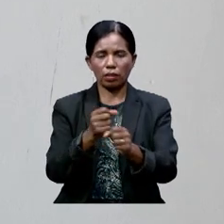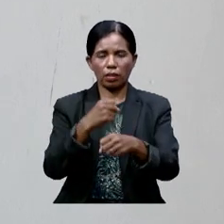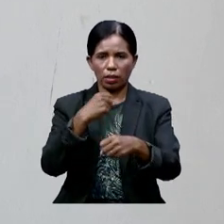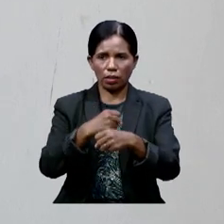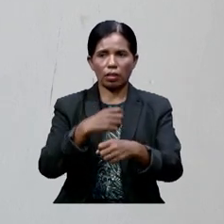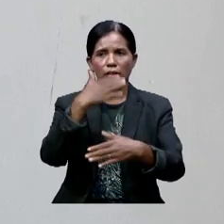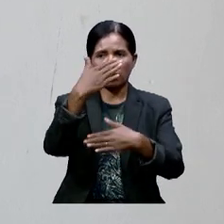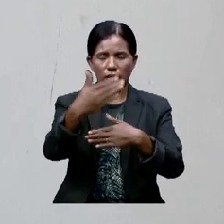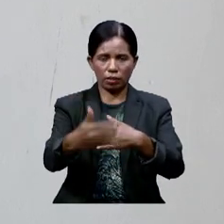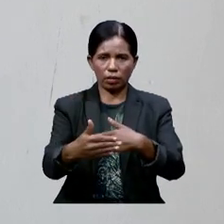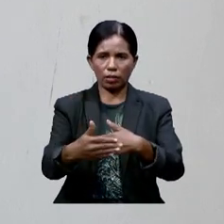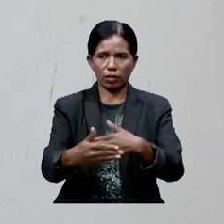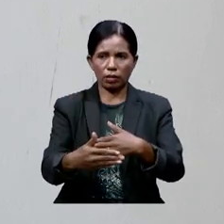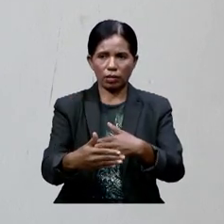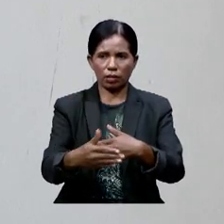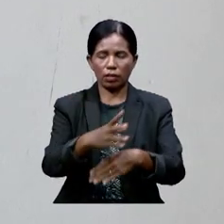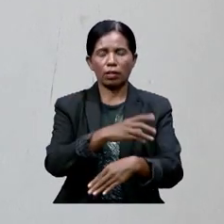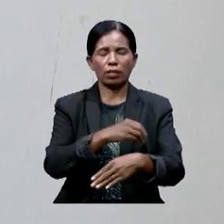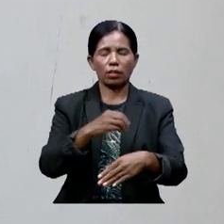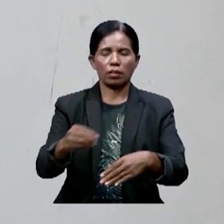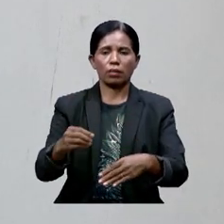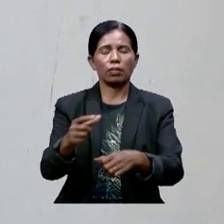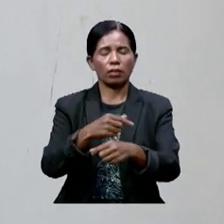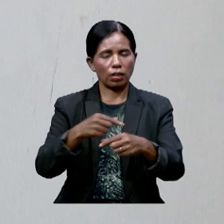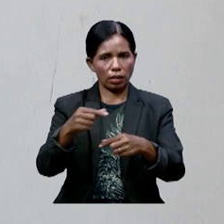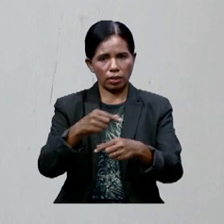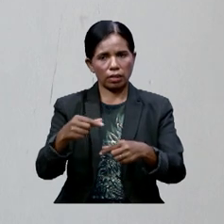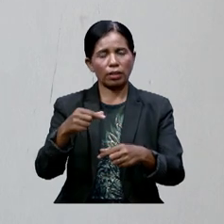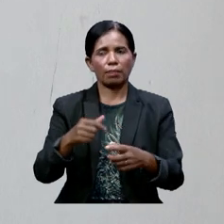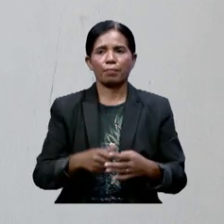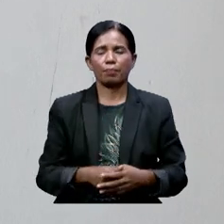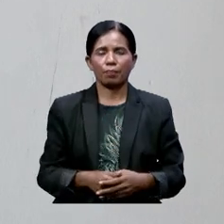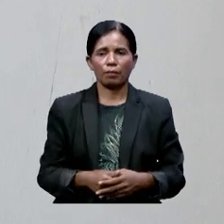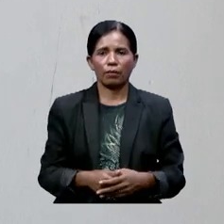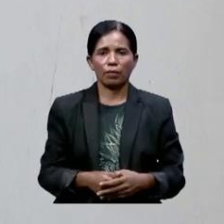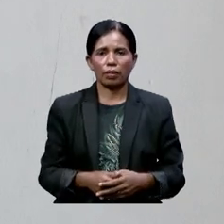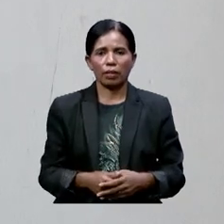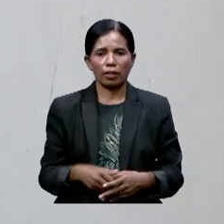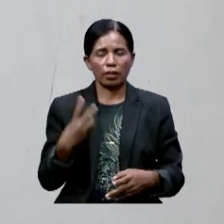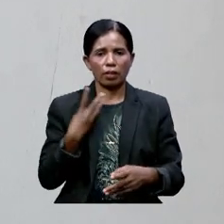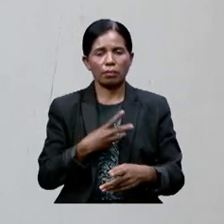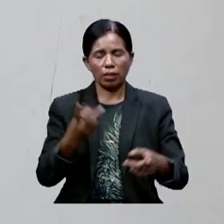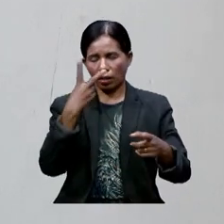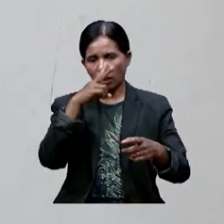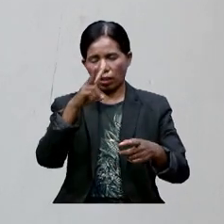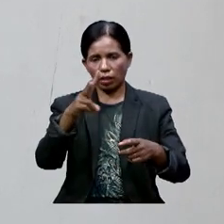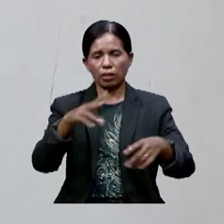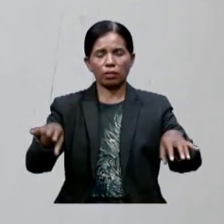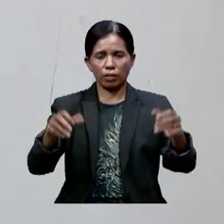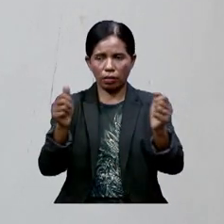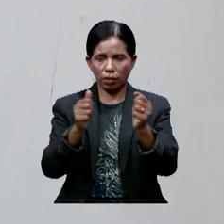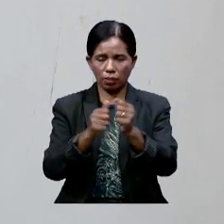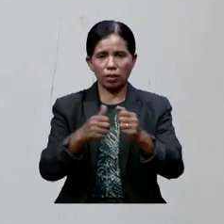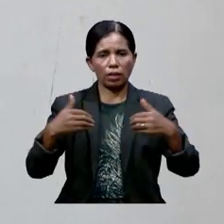nesta área dos hidrocarbonetos. Outra área que nós tivemos a trocar impressões tem a